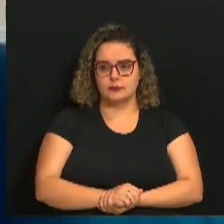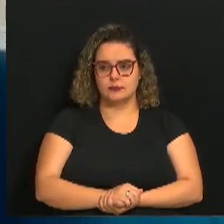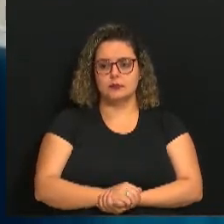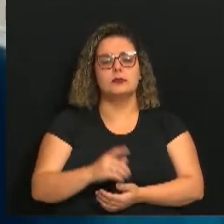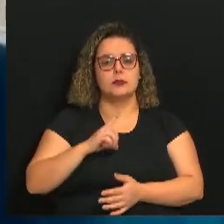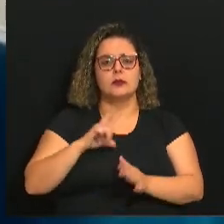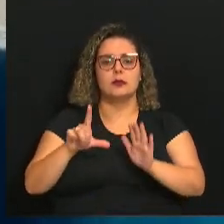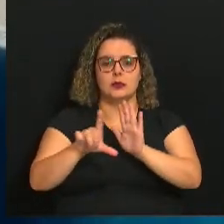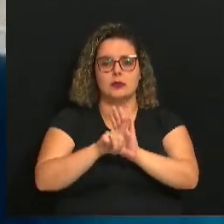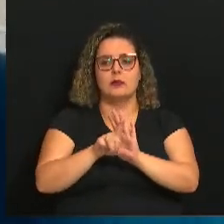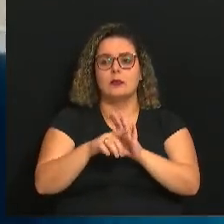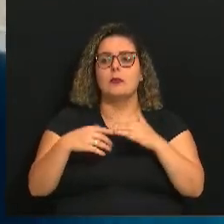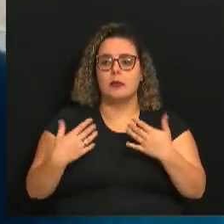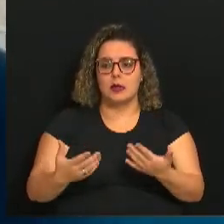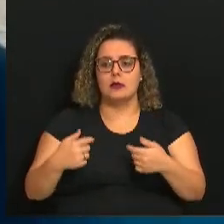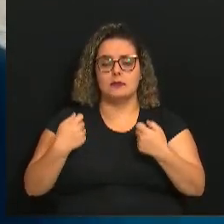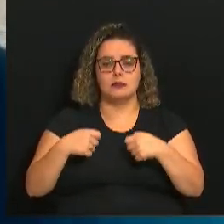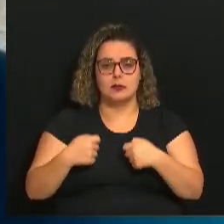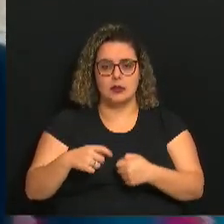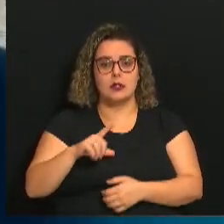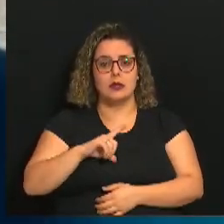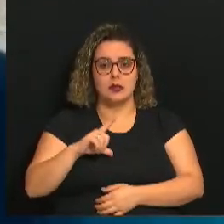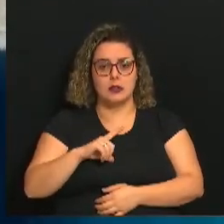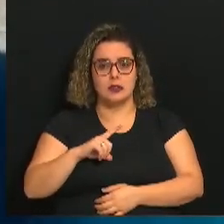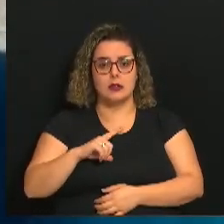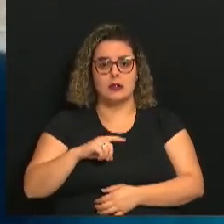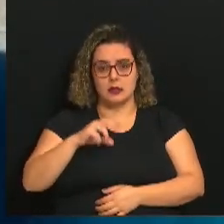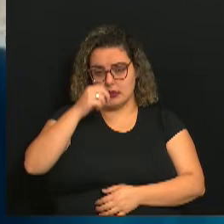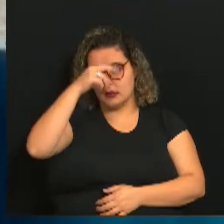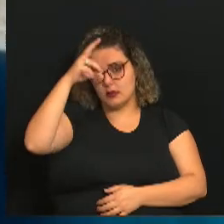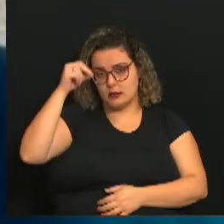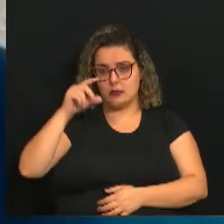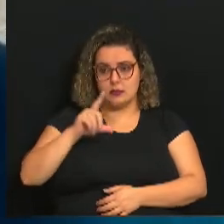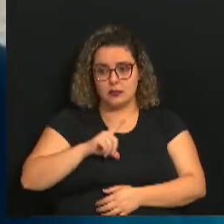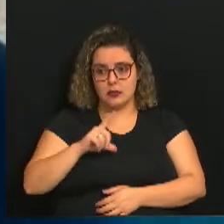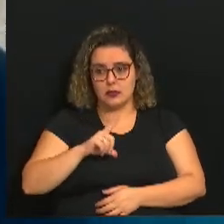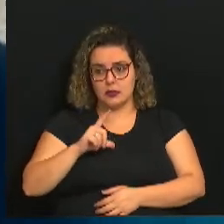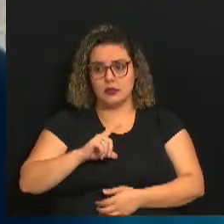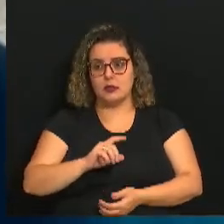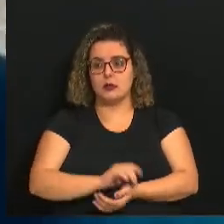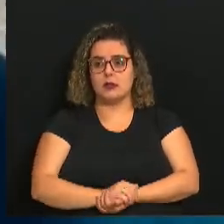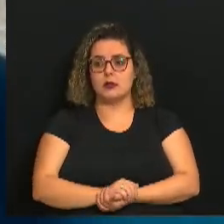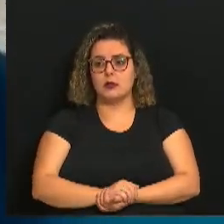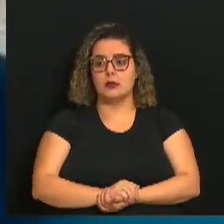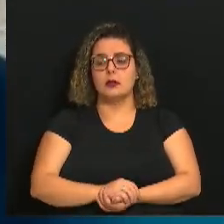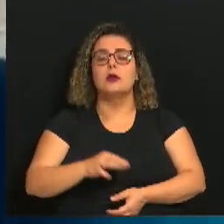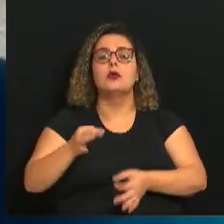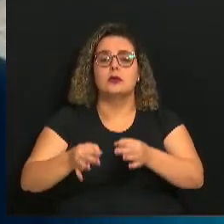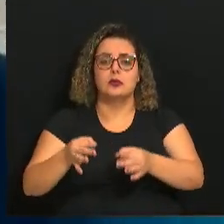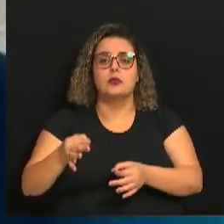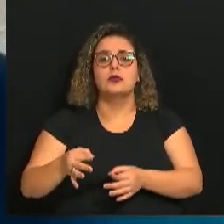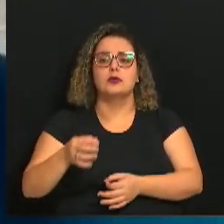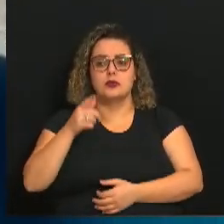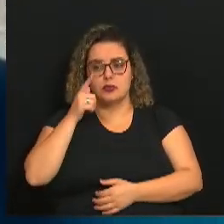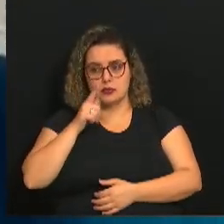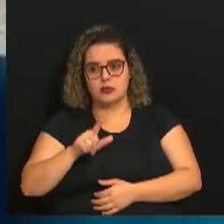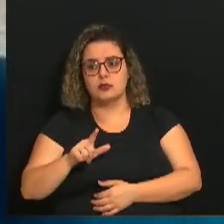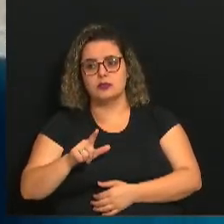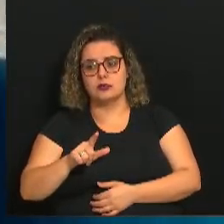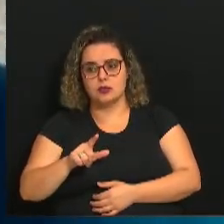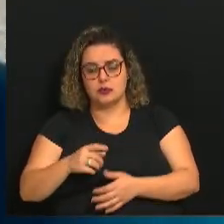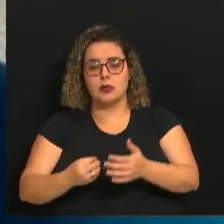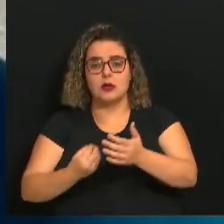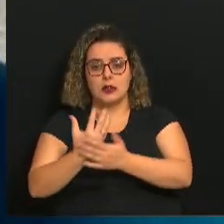mas a gente precisava ter, e a prefeitura tem, né? A Secretaria Municipal também acredito que tenha. O jurídico da prefeitura tem condição da gente criar um mecanismo